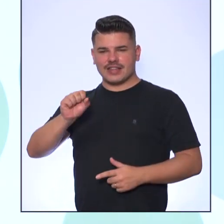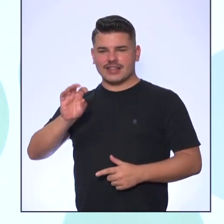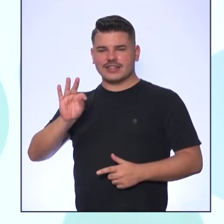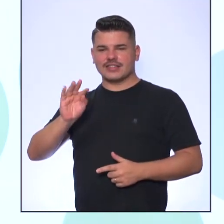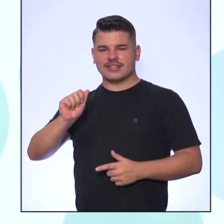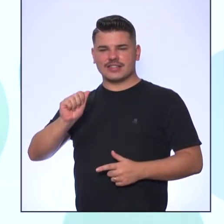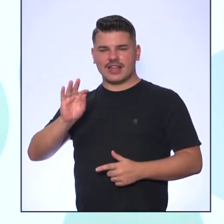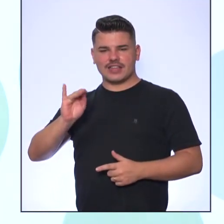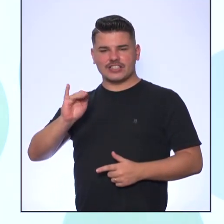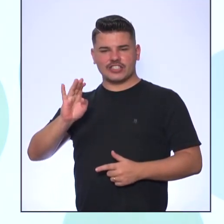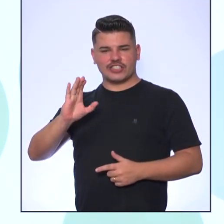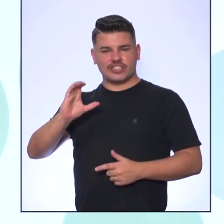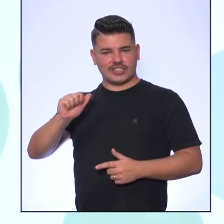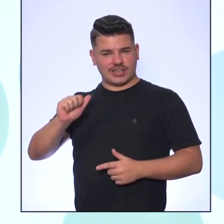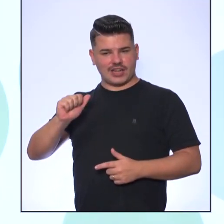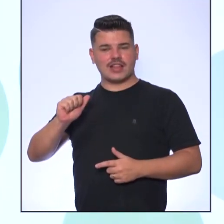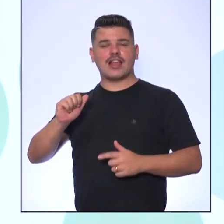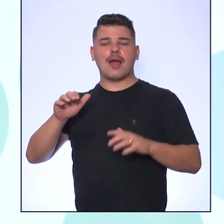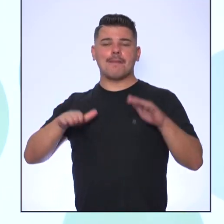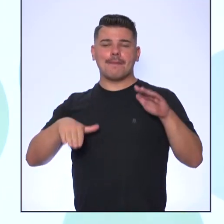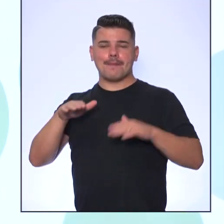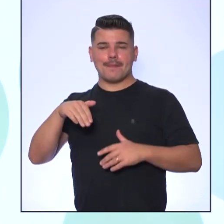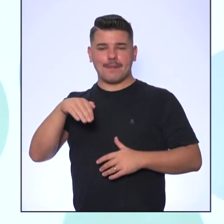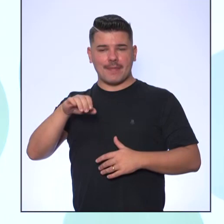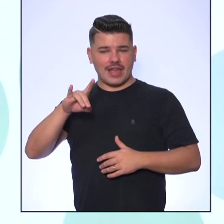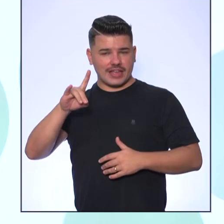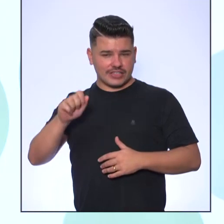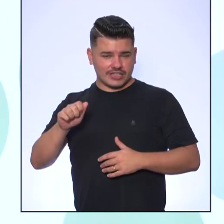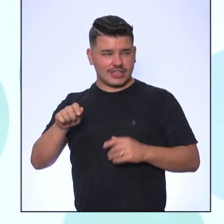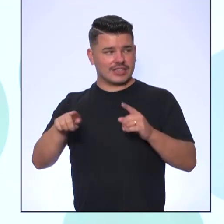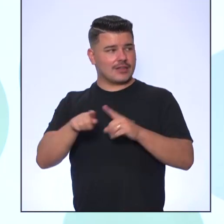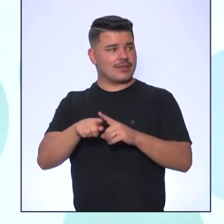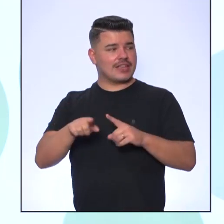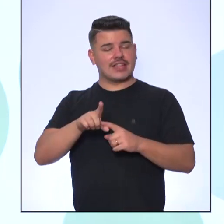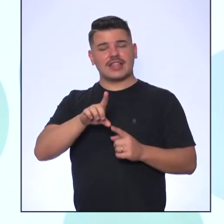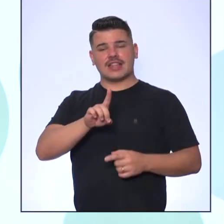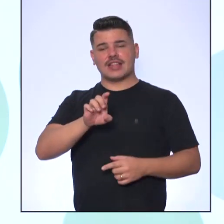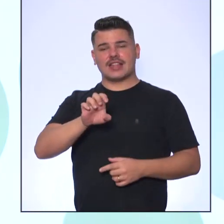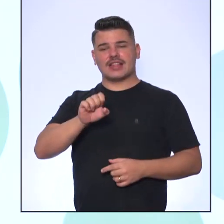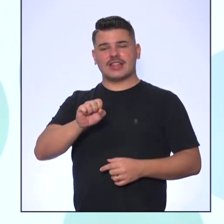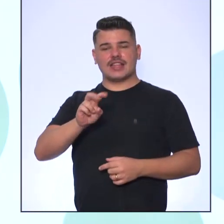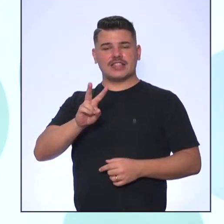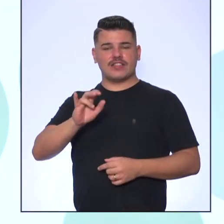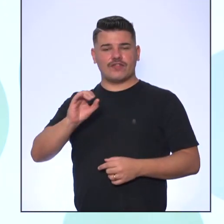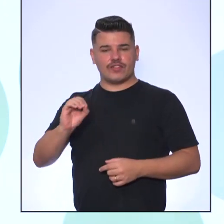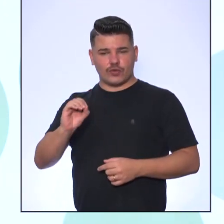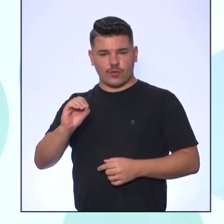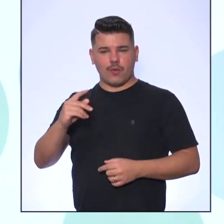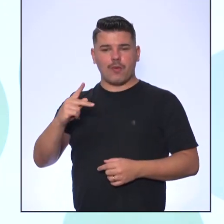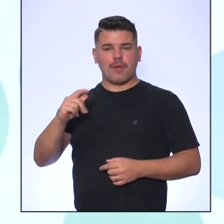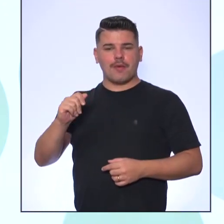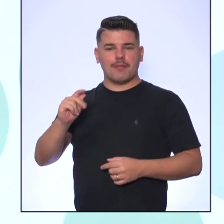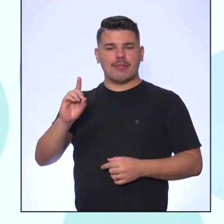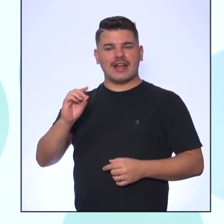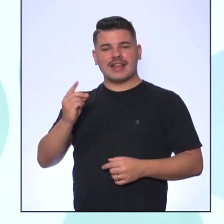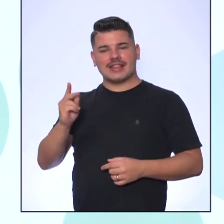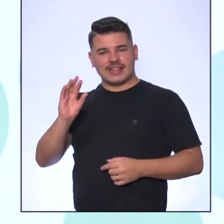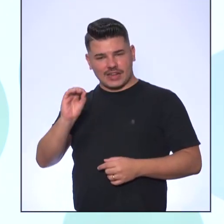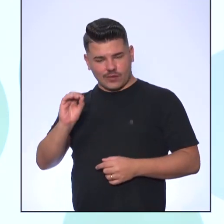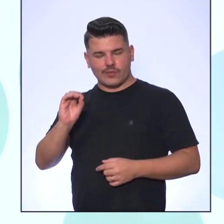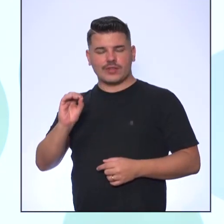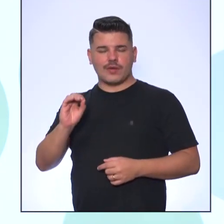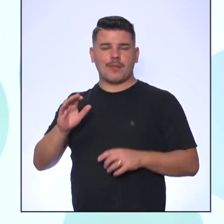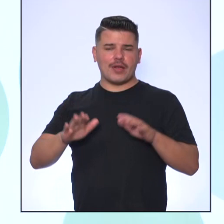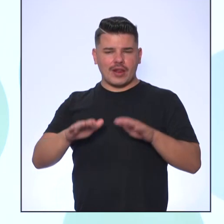média, mediana, né, desvio padrão, né? Desvio padrão cai menos, mas média, mediana, moda são assuntos que